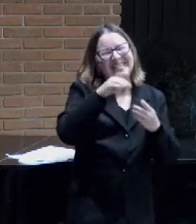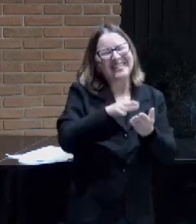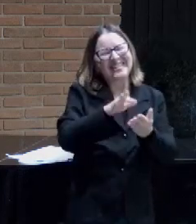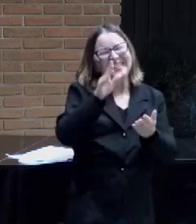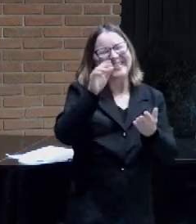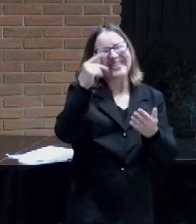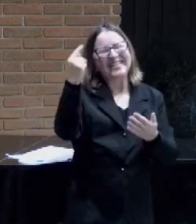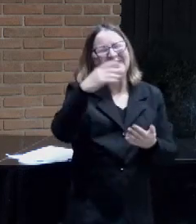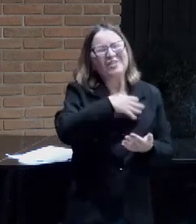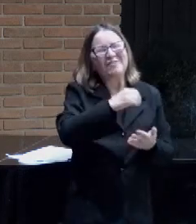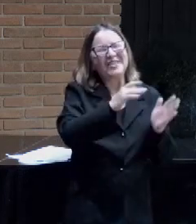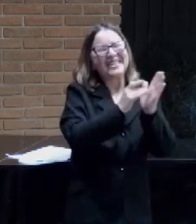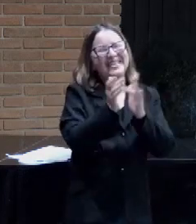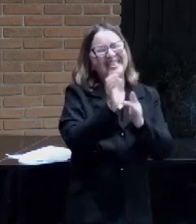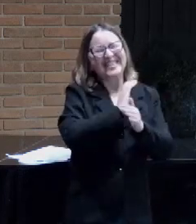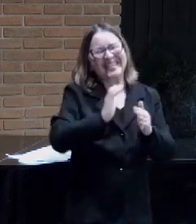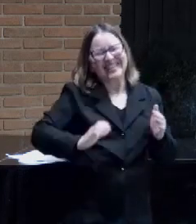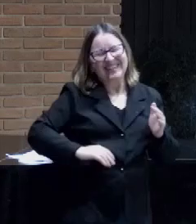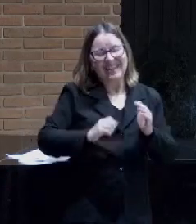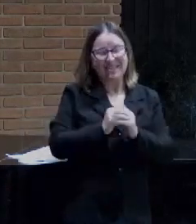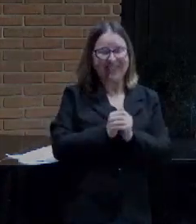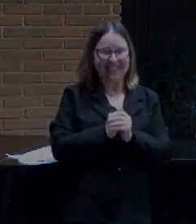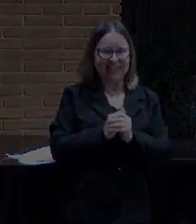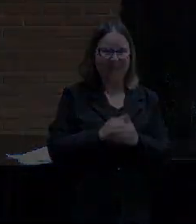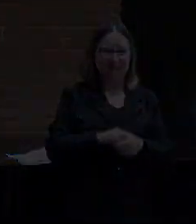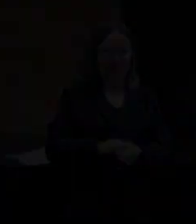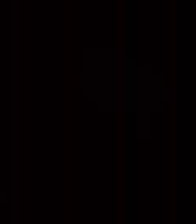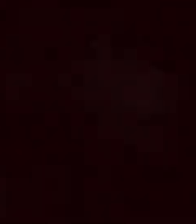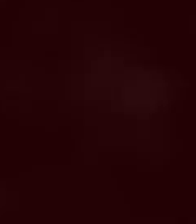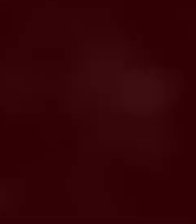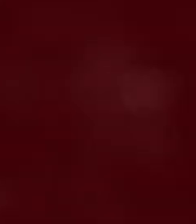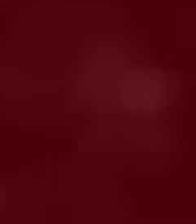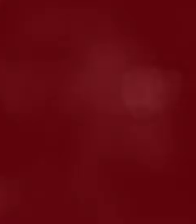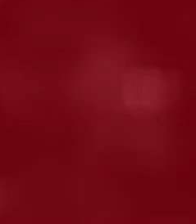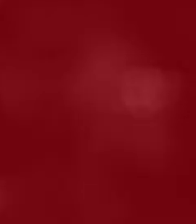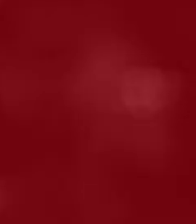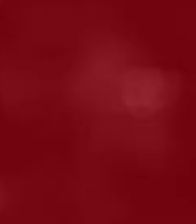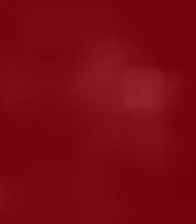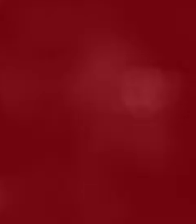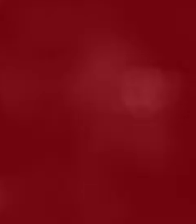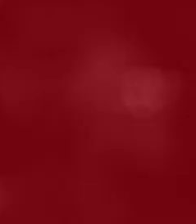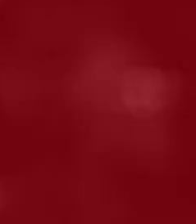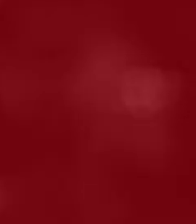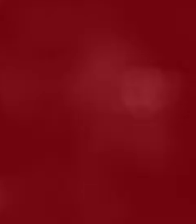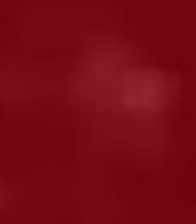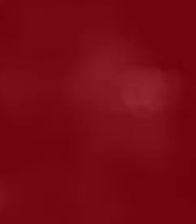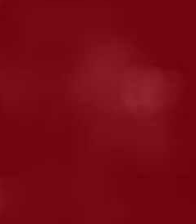bendito Jesus Cristo. Amém. Amém, meus irmãos.